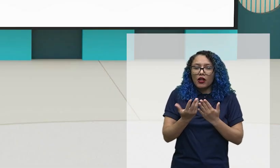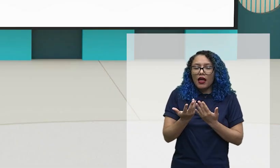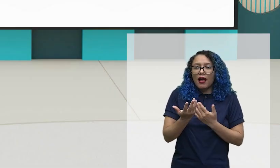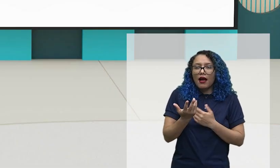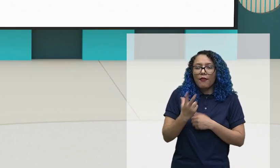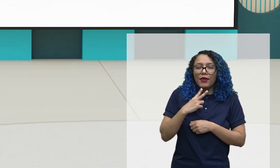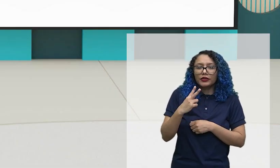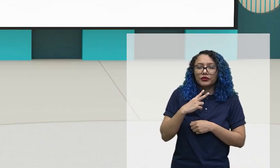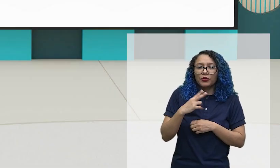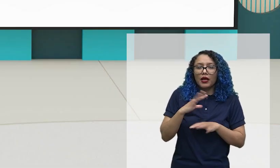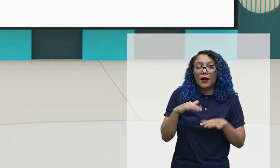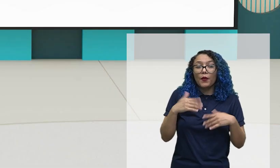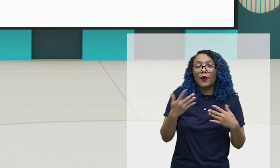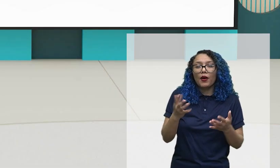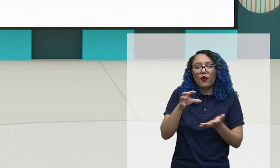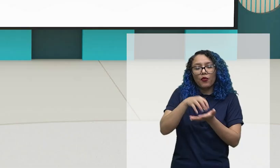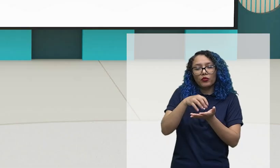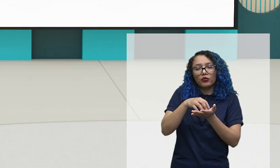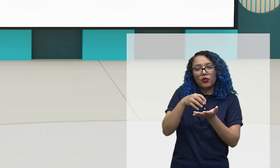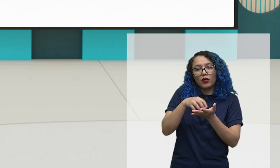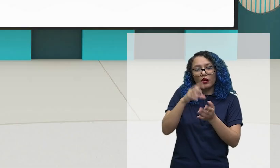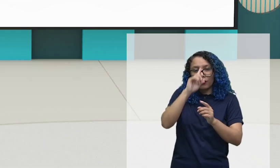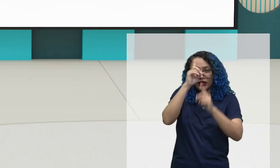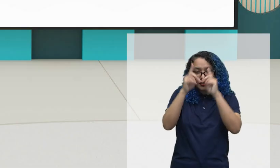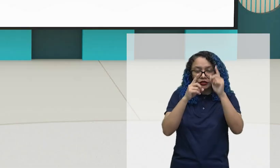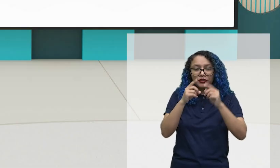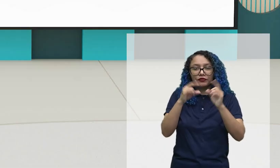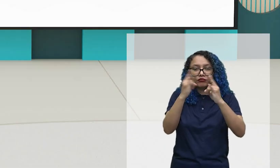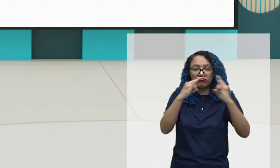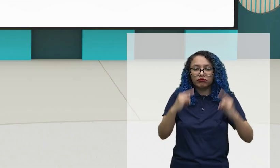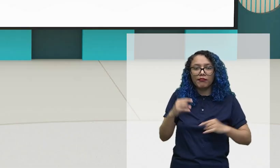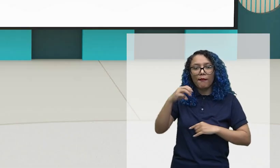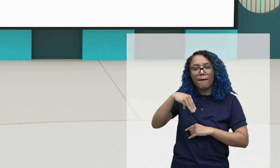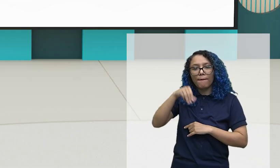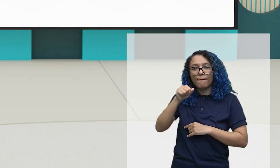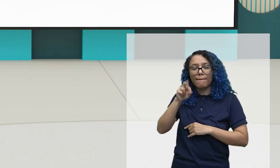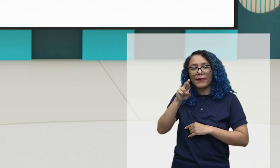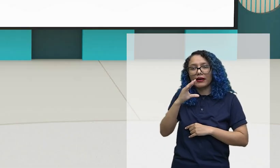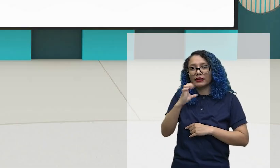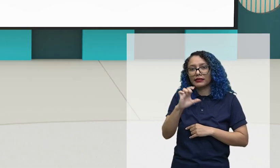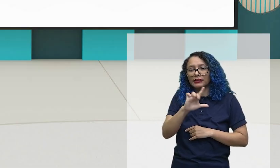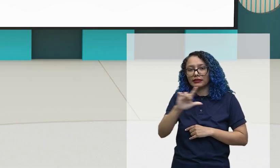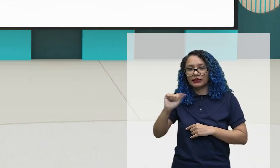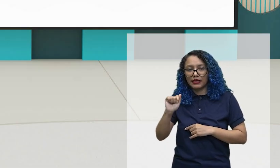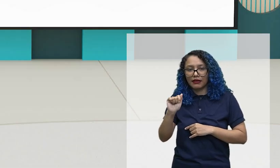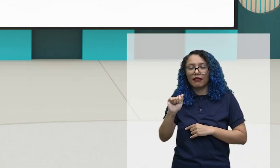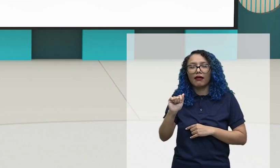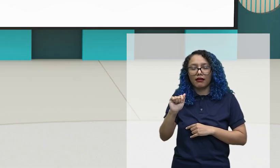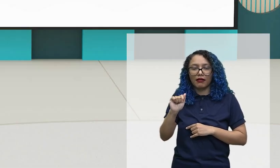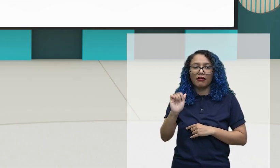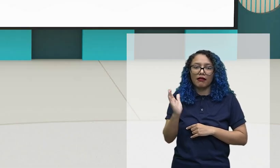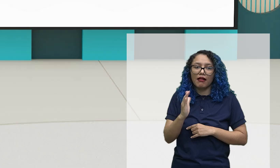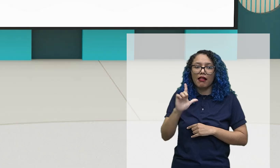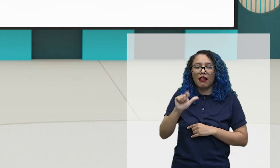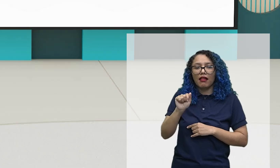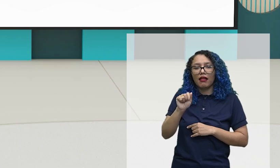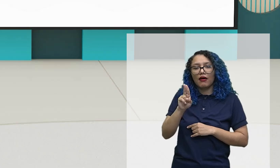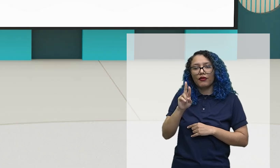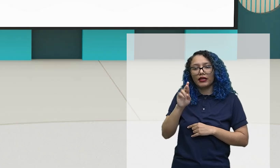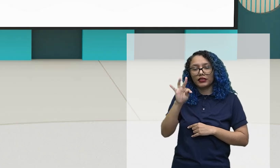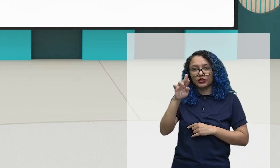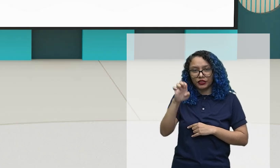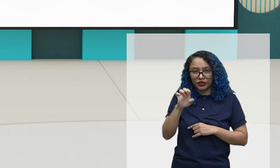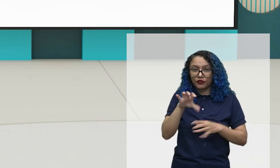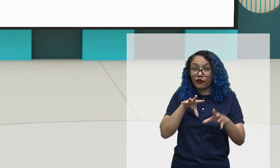escola privada, nós temos como referência o Núcleo Criativo Circense da Marcela Laurentini, que